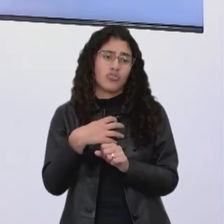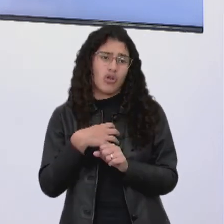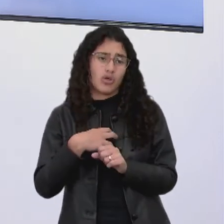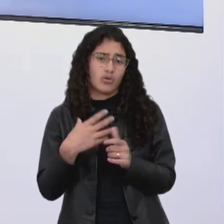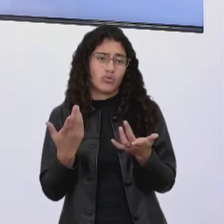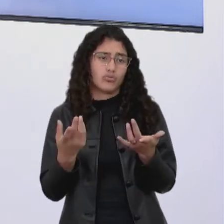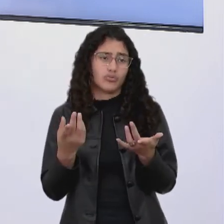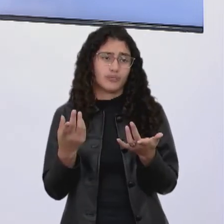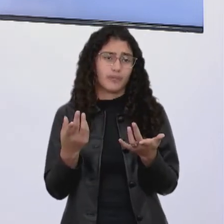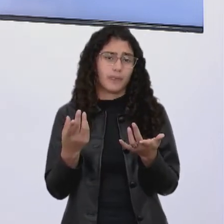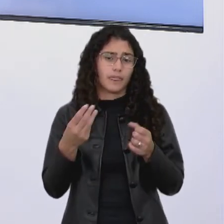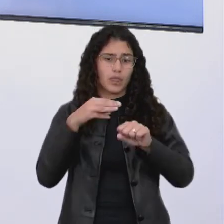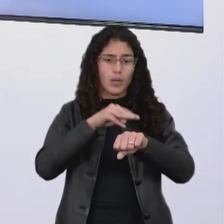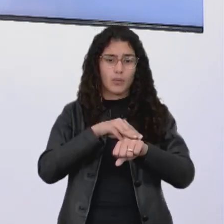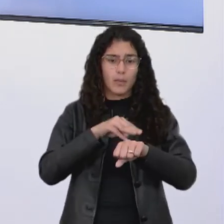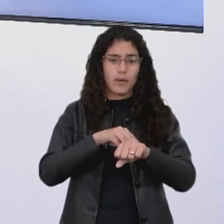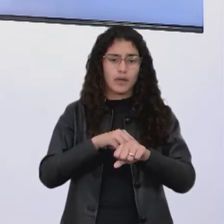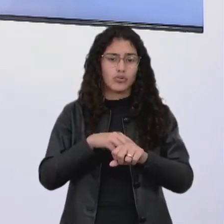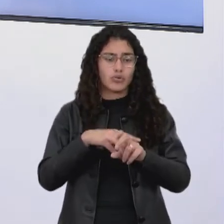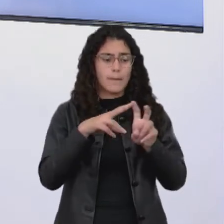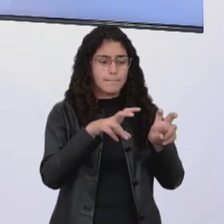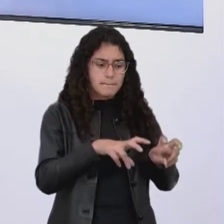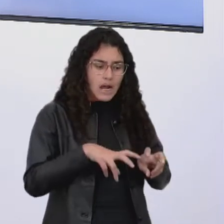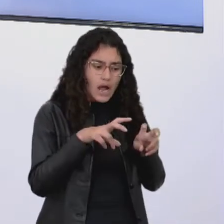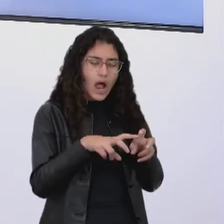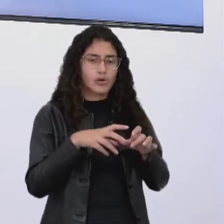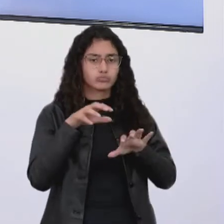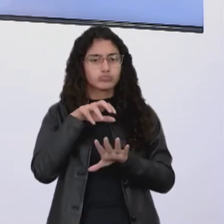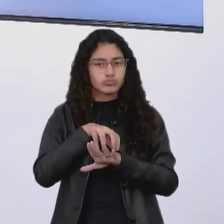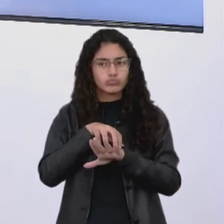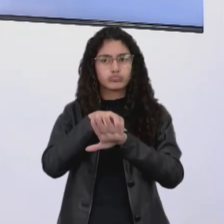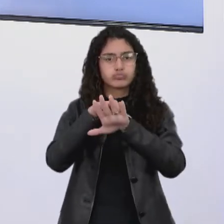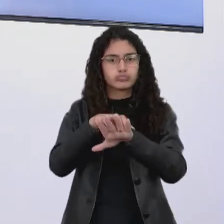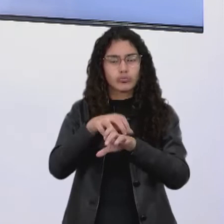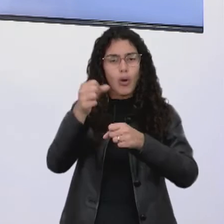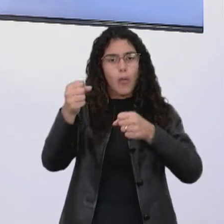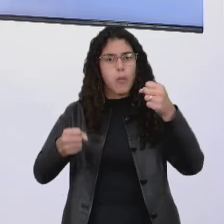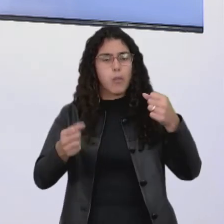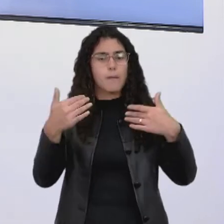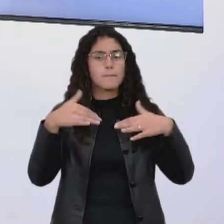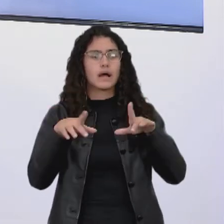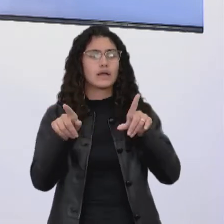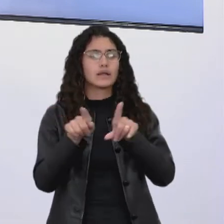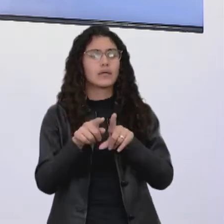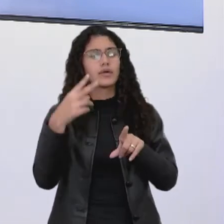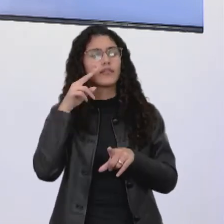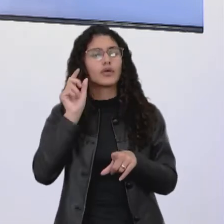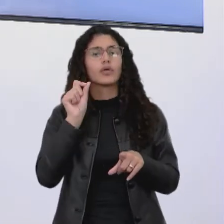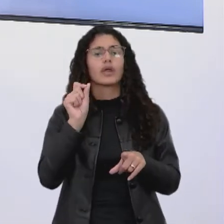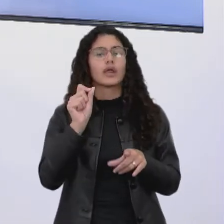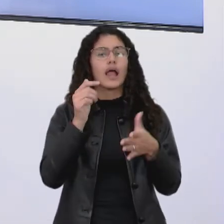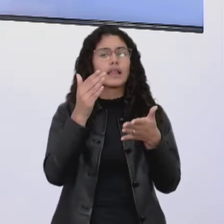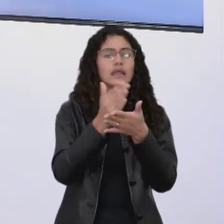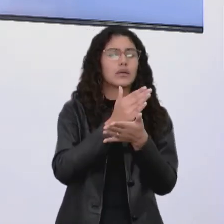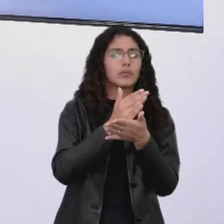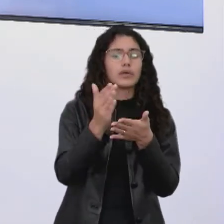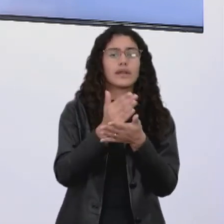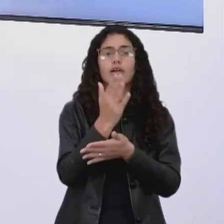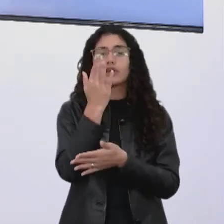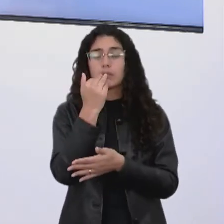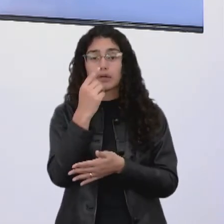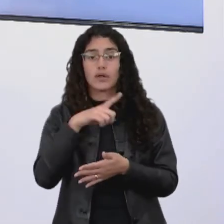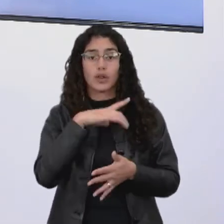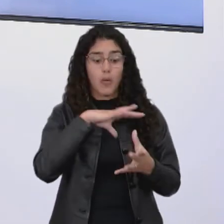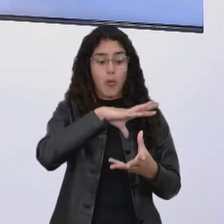de, na hora da colheita, na hora do transporte, né? Mas também olhar que essa distribuição de alimentos pelo